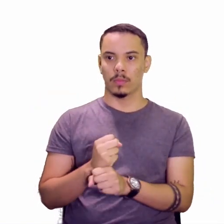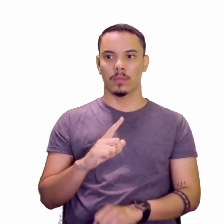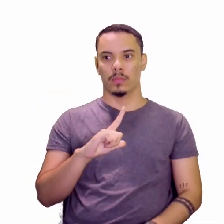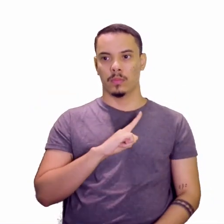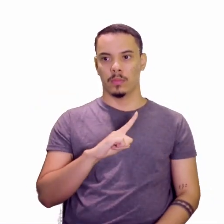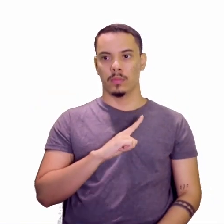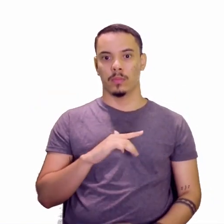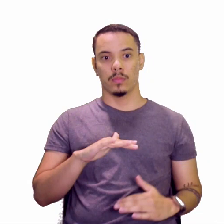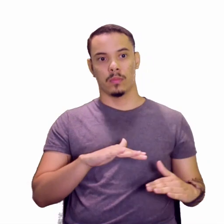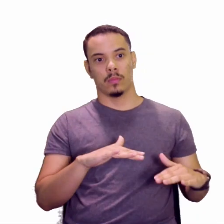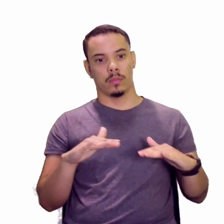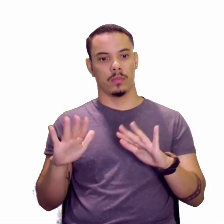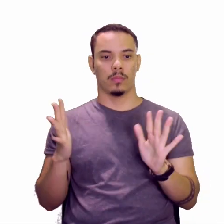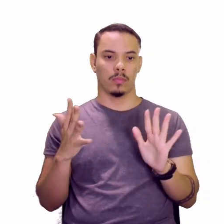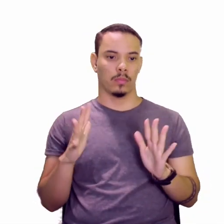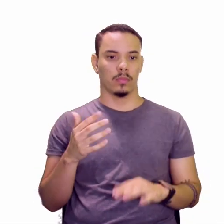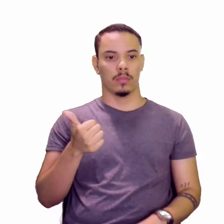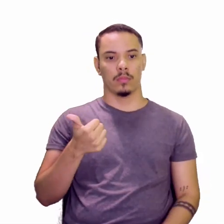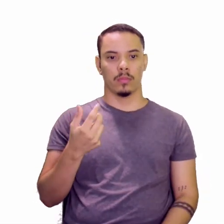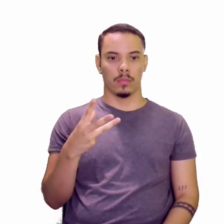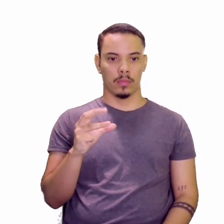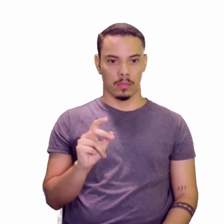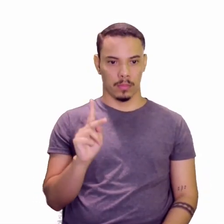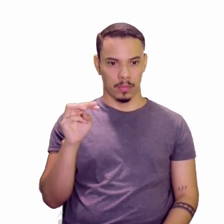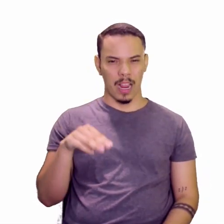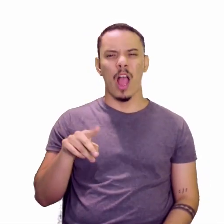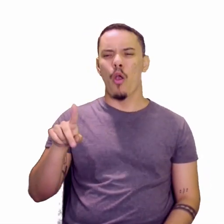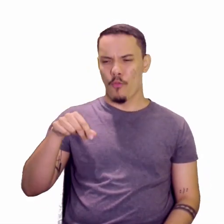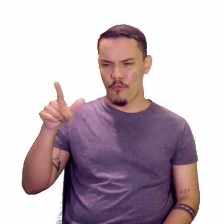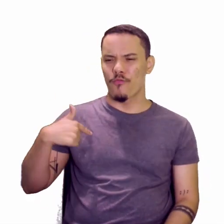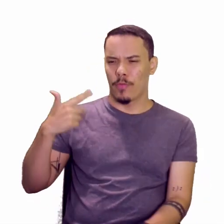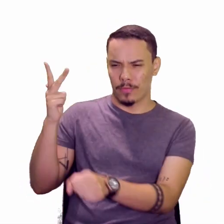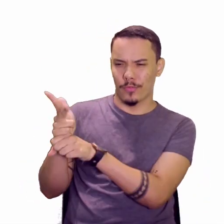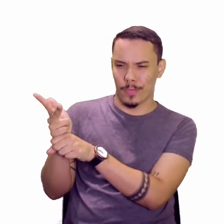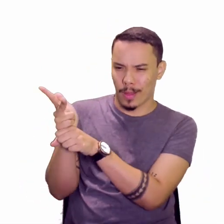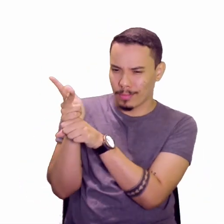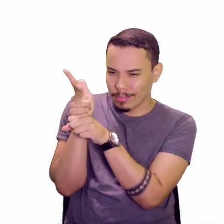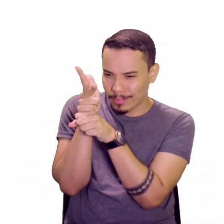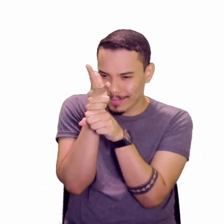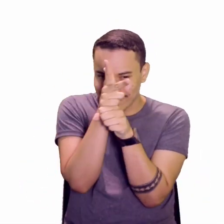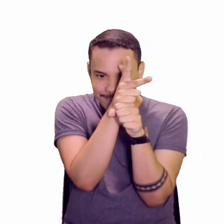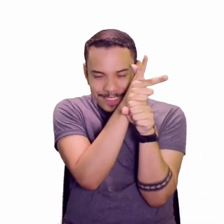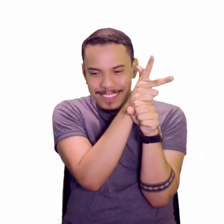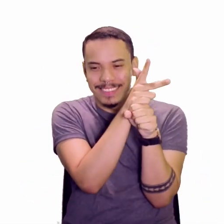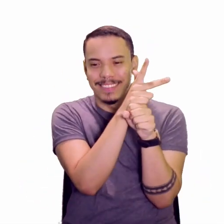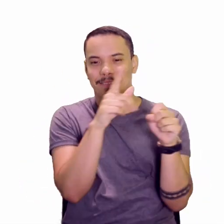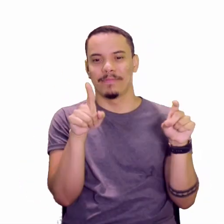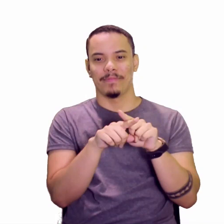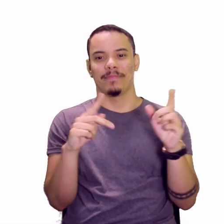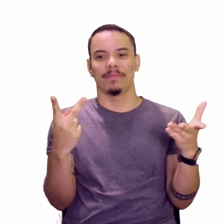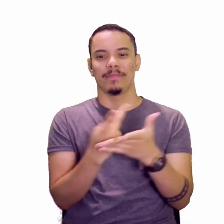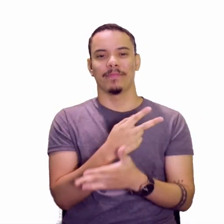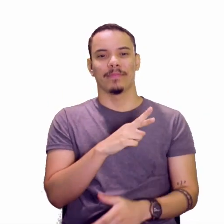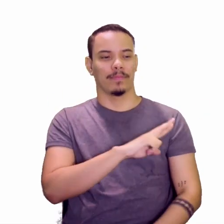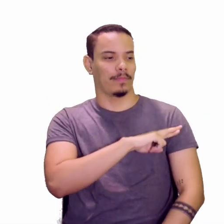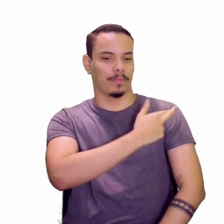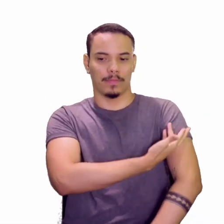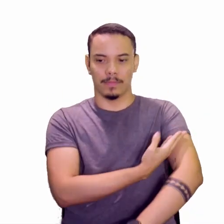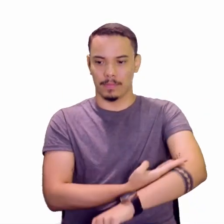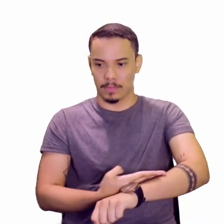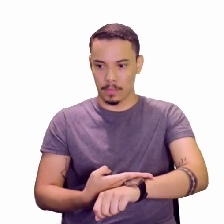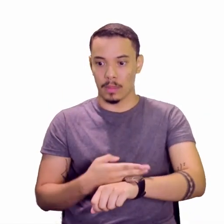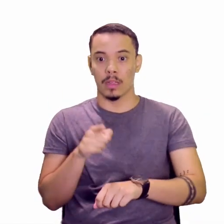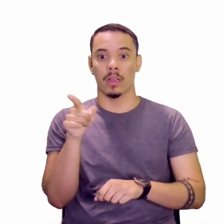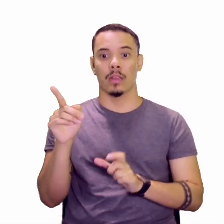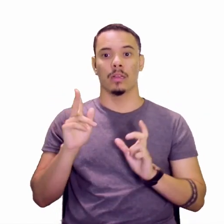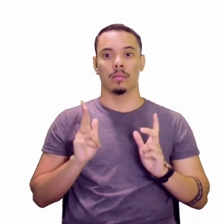tem aproximadamente 130 quilômetros. Eu vou só para filmar você. E é realizado em Rio Branco. Olha só, nesse trecho